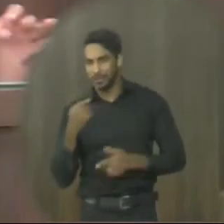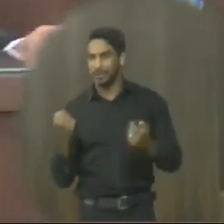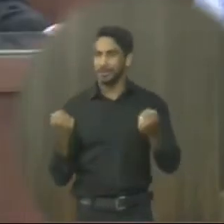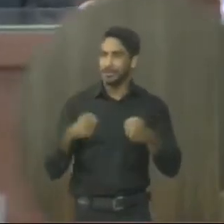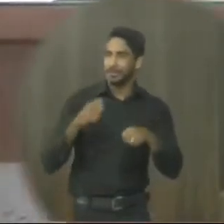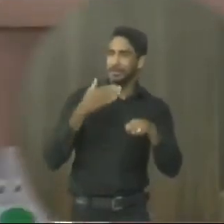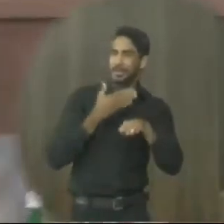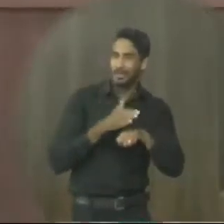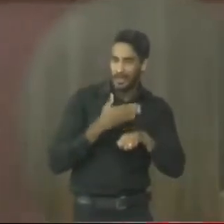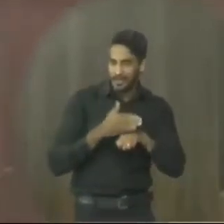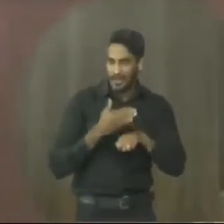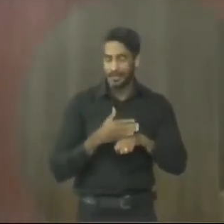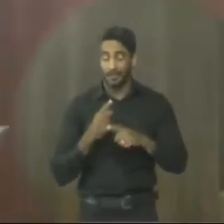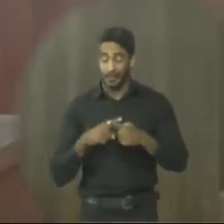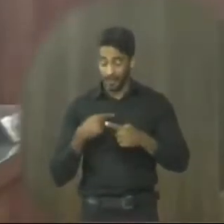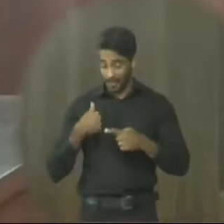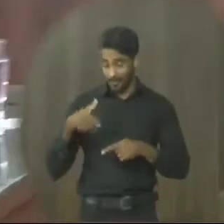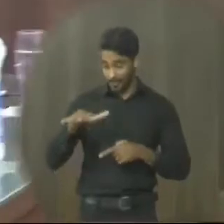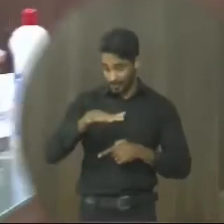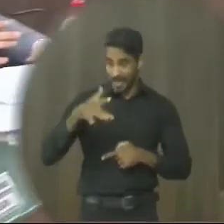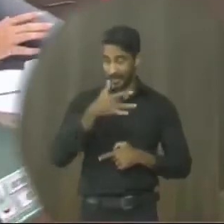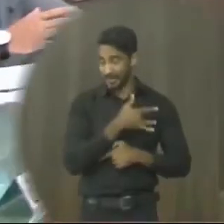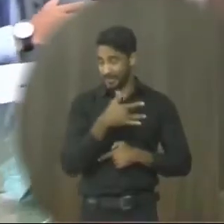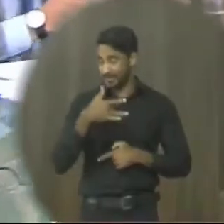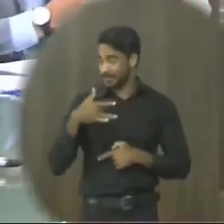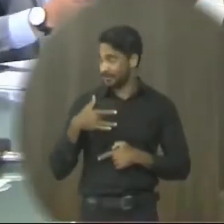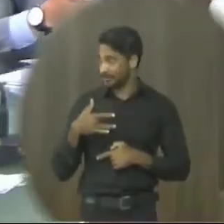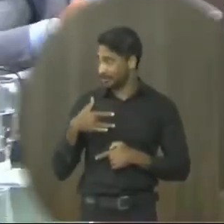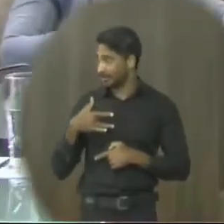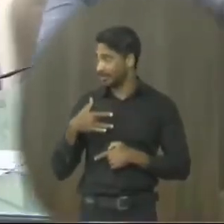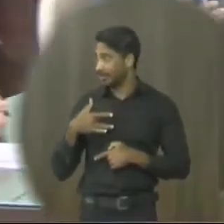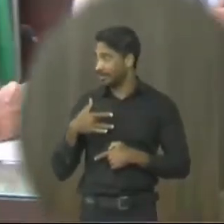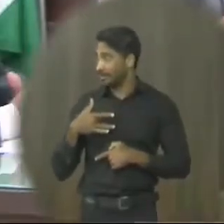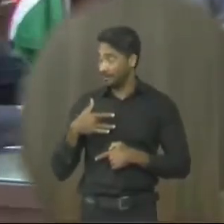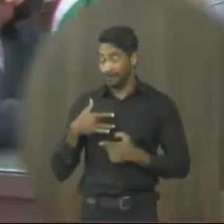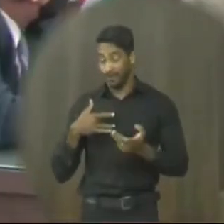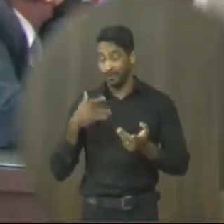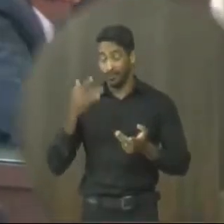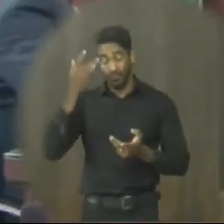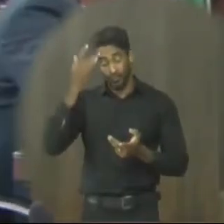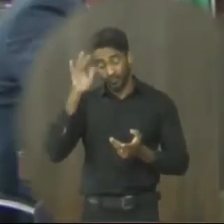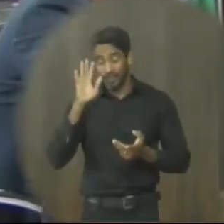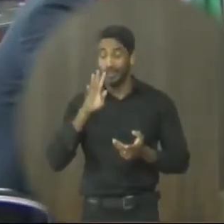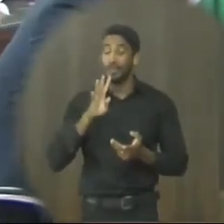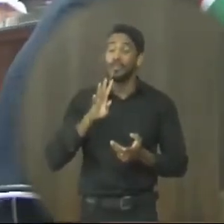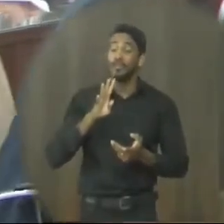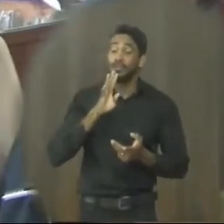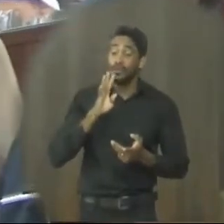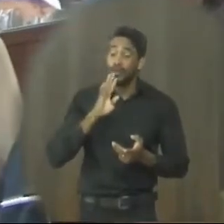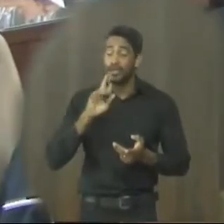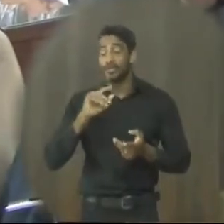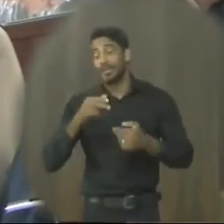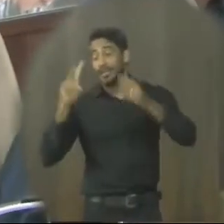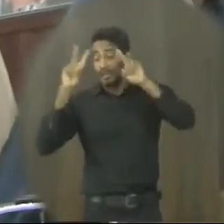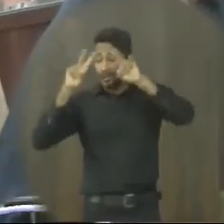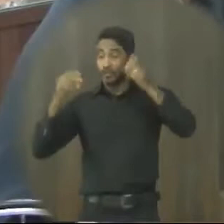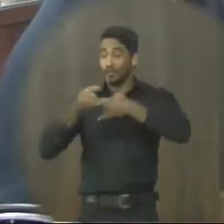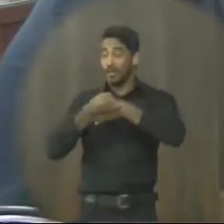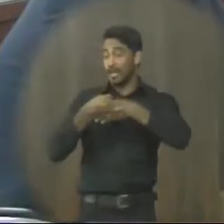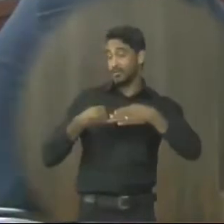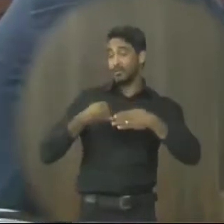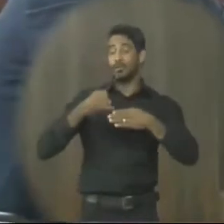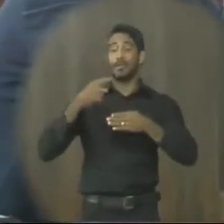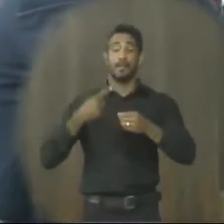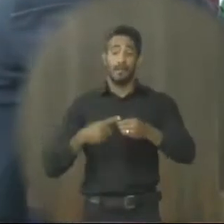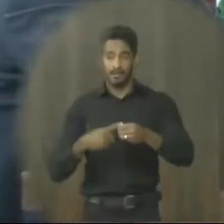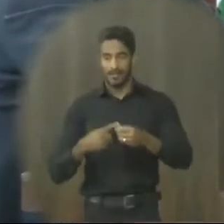capacitações, porque como eu vim da saúde, fica um pouco leigo de entender a infraestrutura da cidade. Fico muito orgulho, tenho muito orgulho de ser